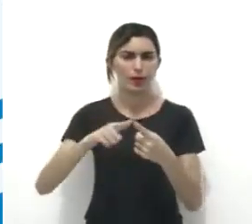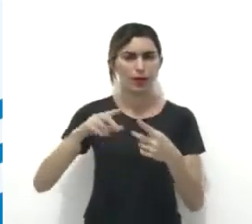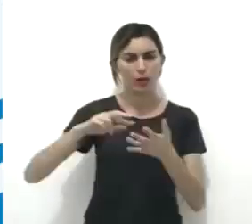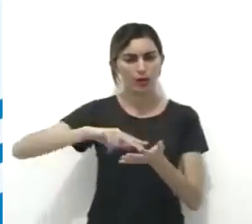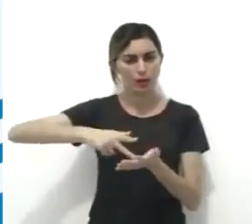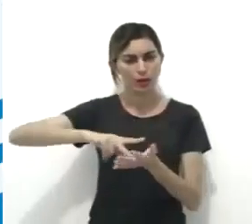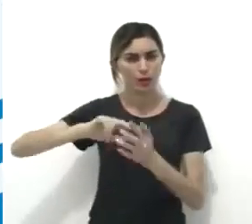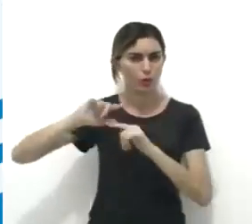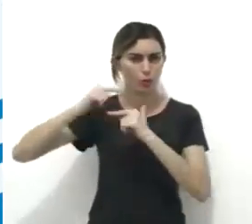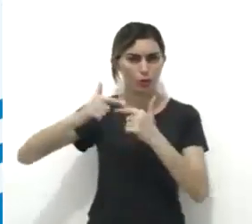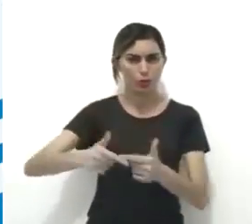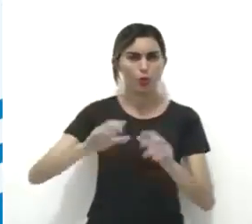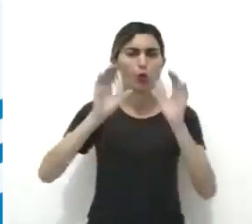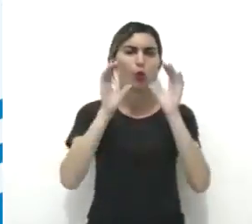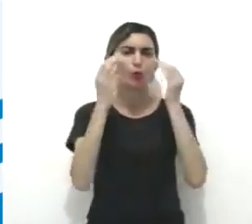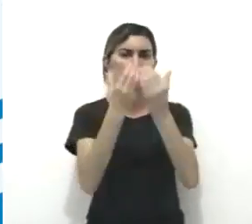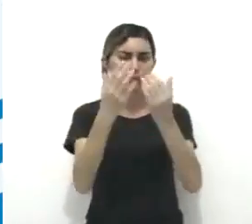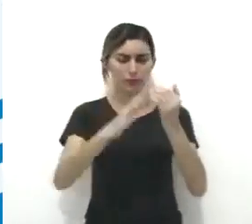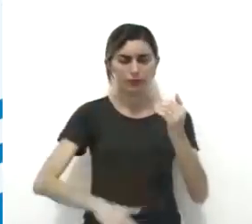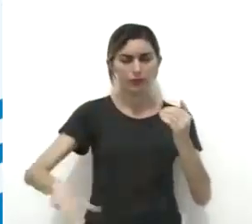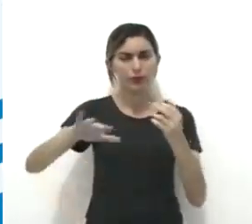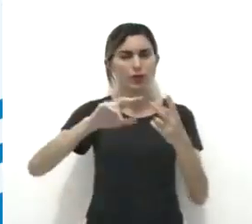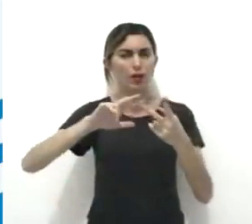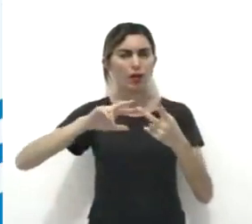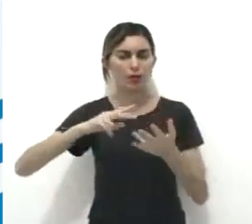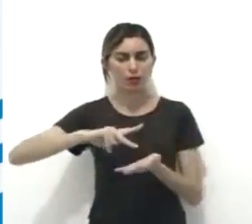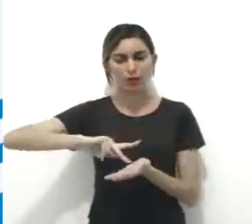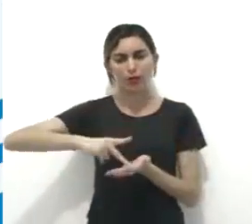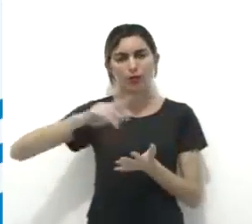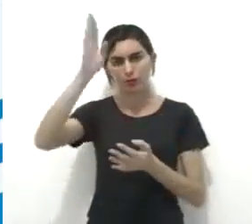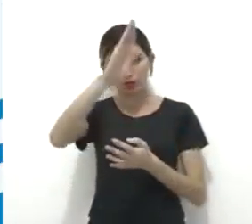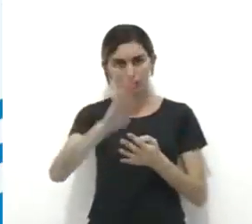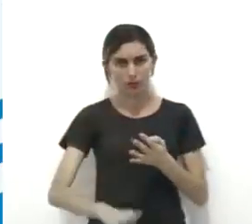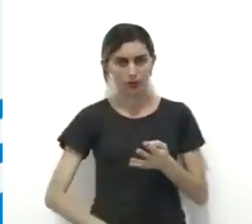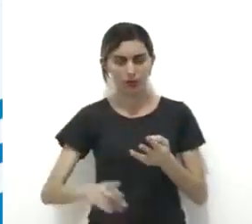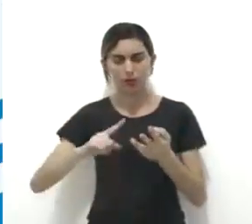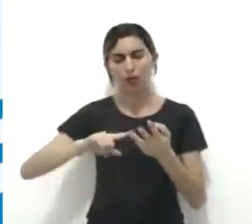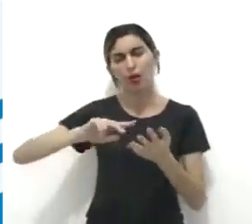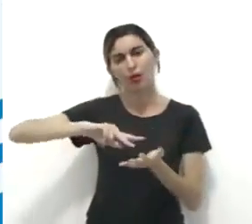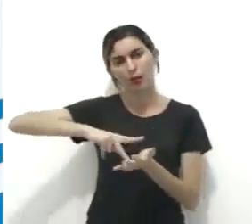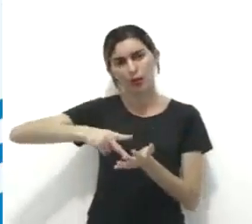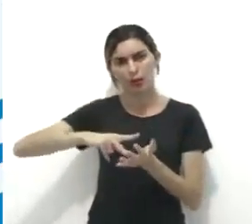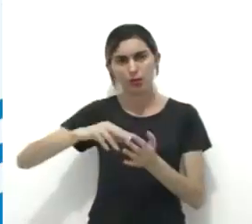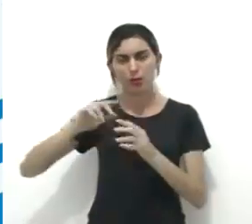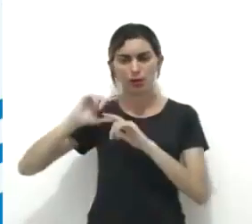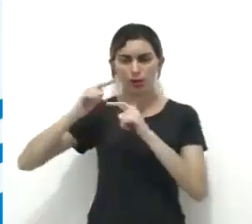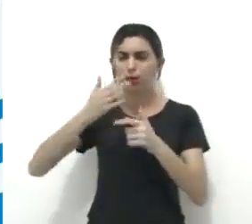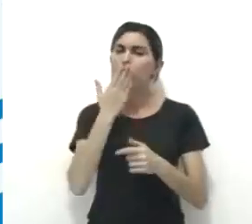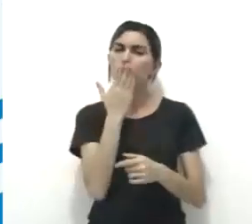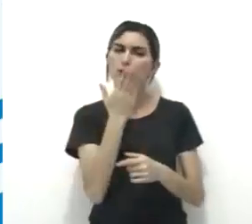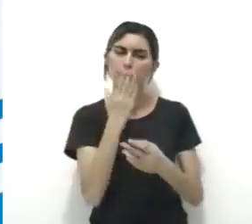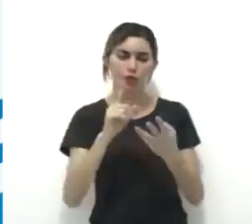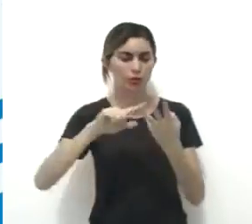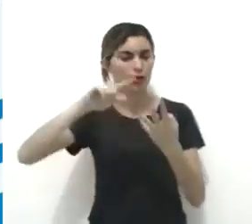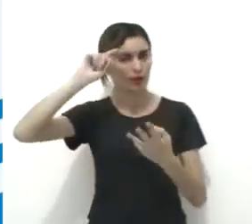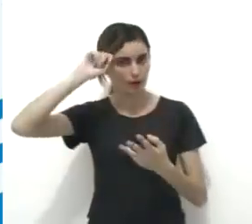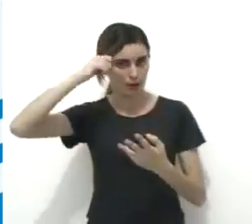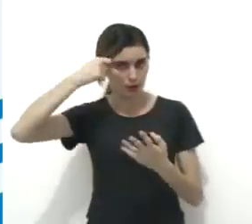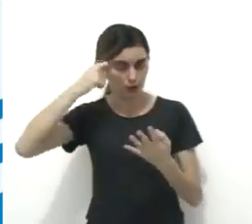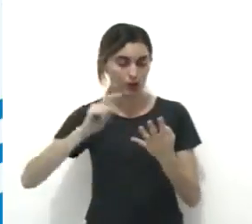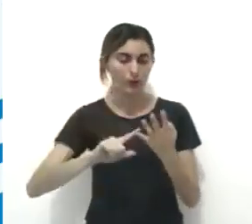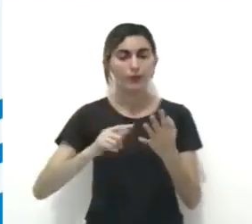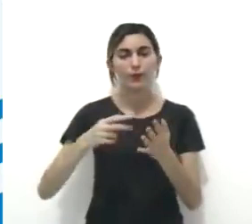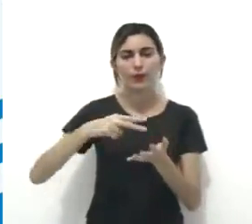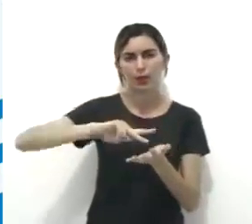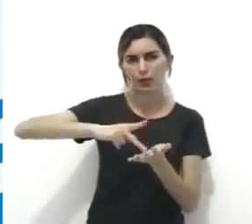em danças do contexto comunitário e regional, danças no Brasil, danças de matriz indígena e